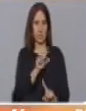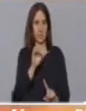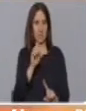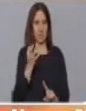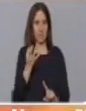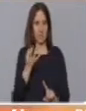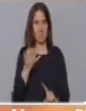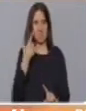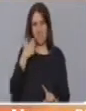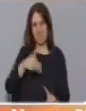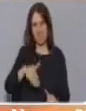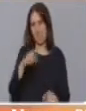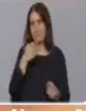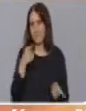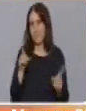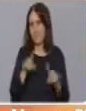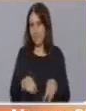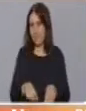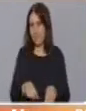e possivelmente em breve vou outra vez.